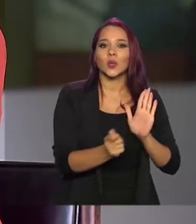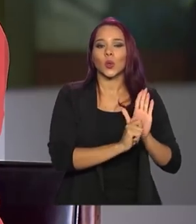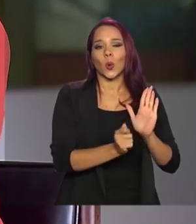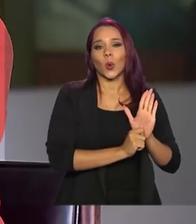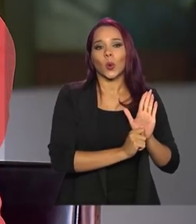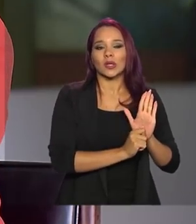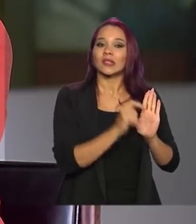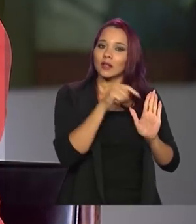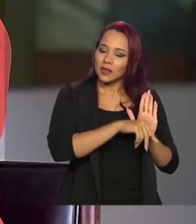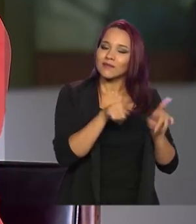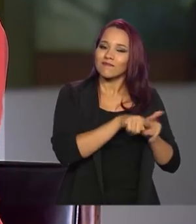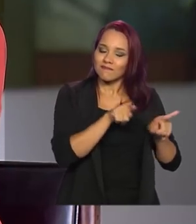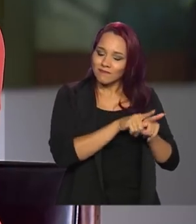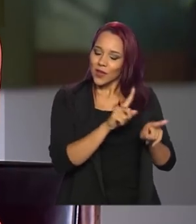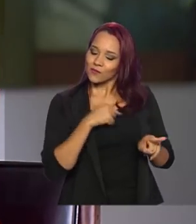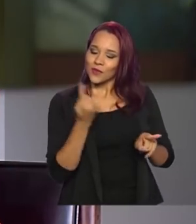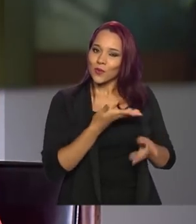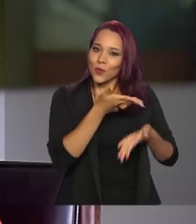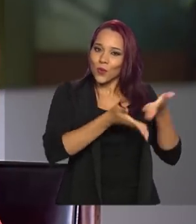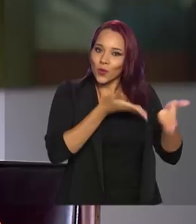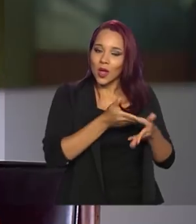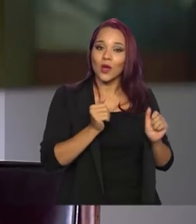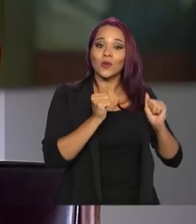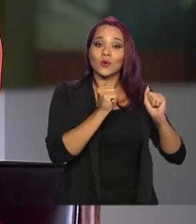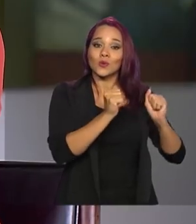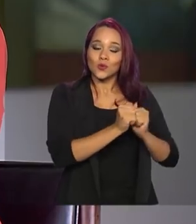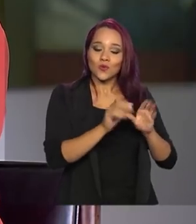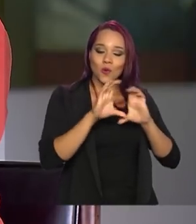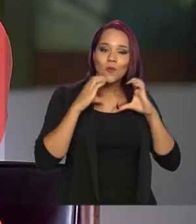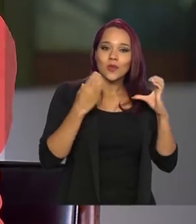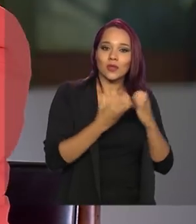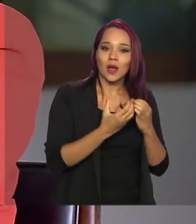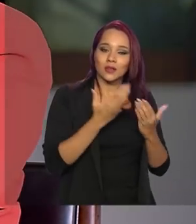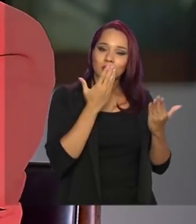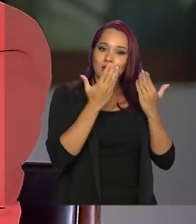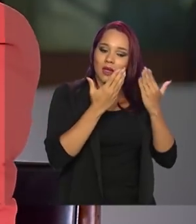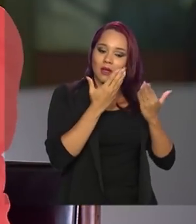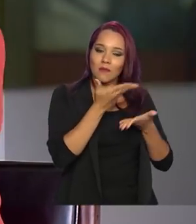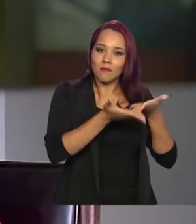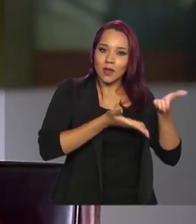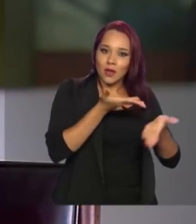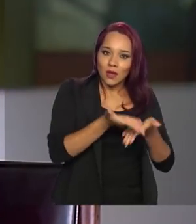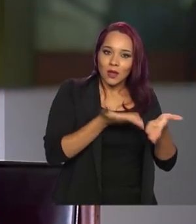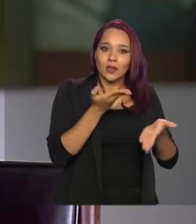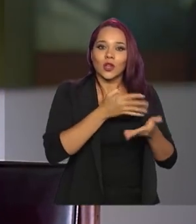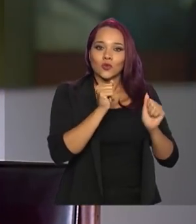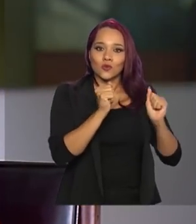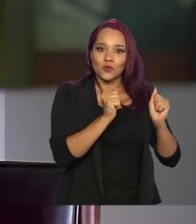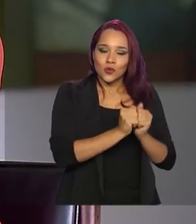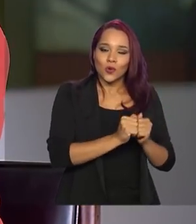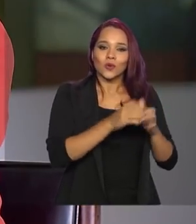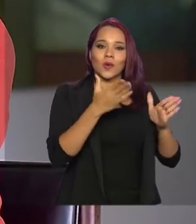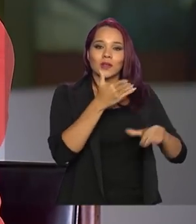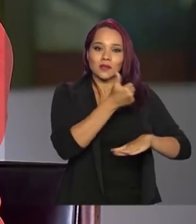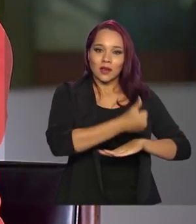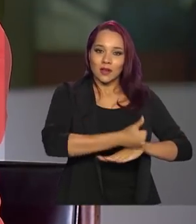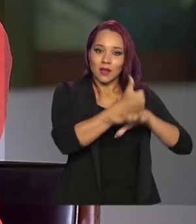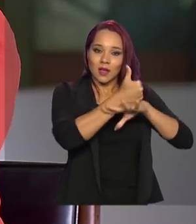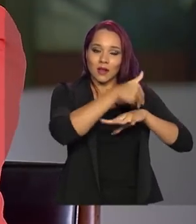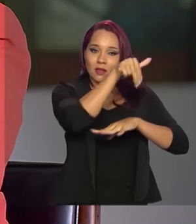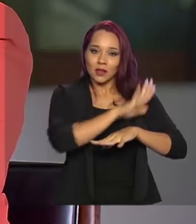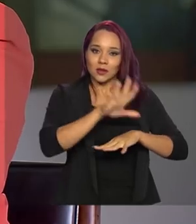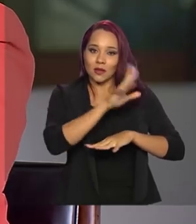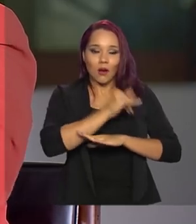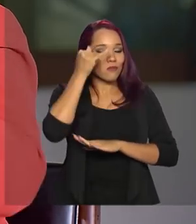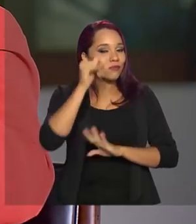Esses também nós vamos cuidar com parceria com as comunidades terapêuticas, com a cobertura da Secretaria Nacional Antidrogas.